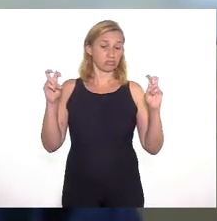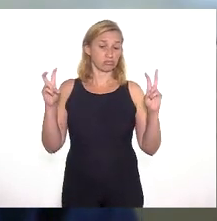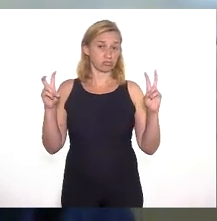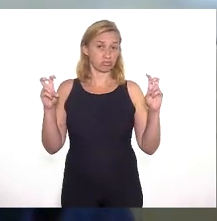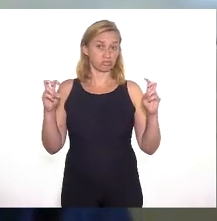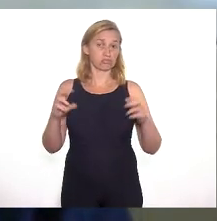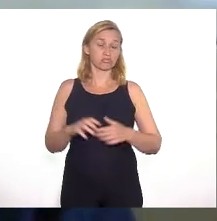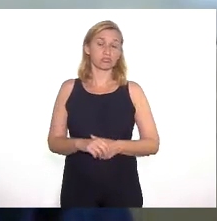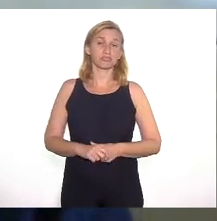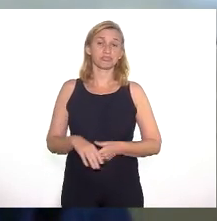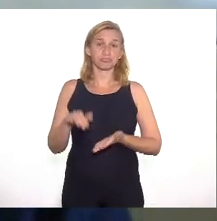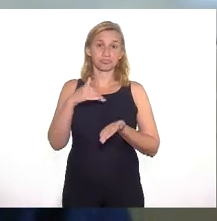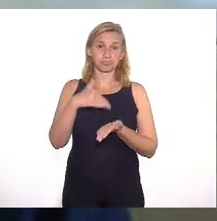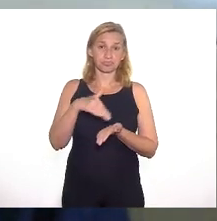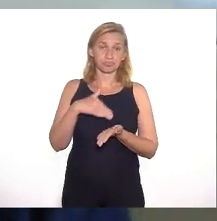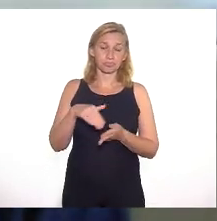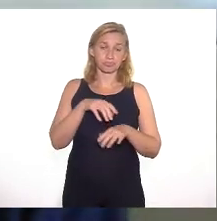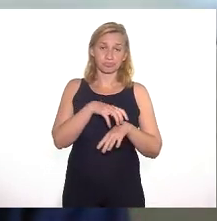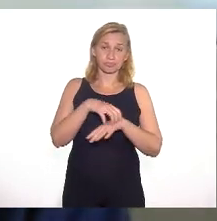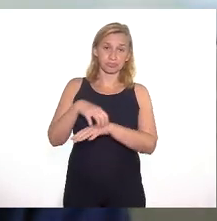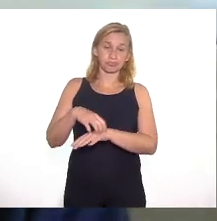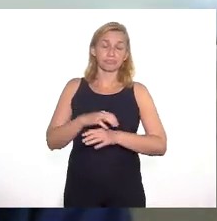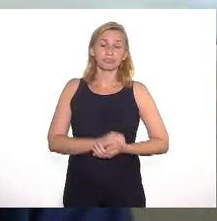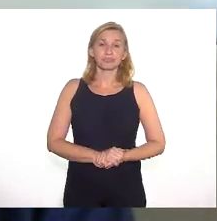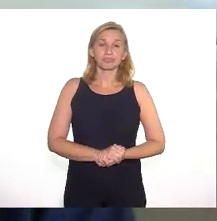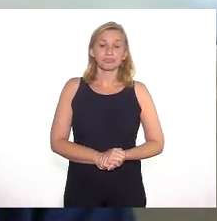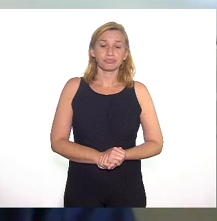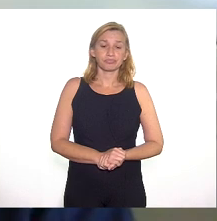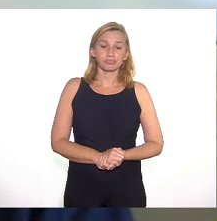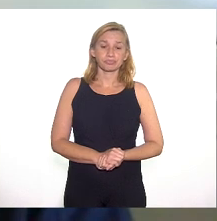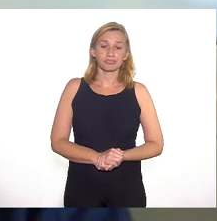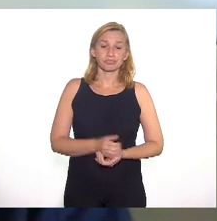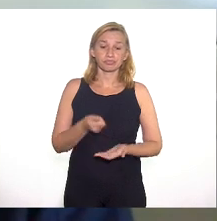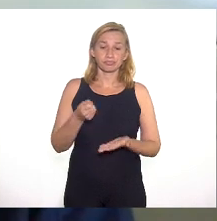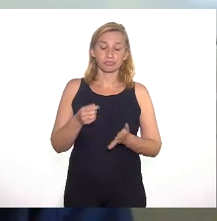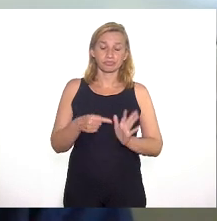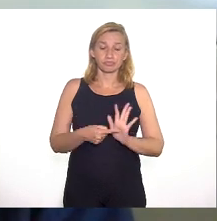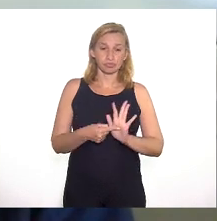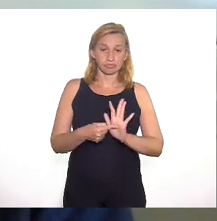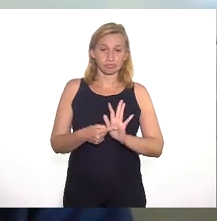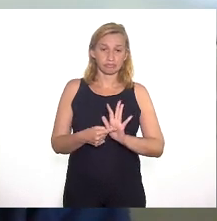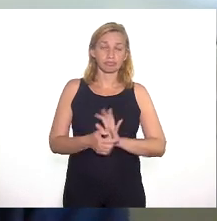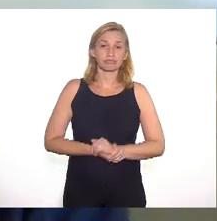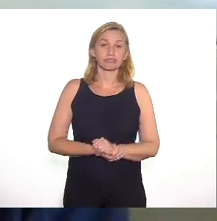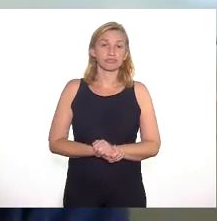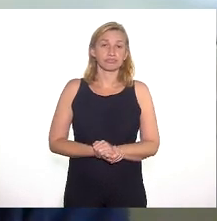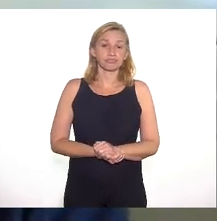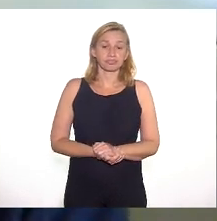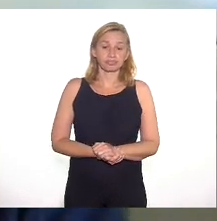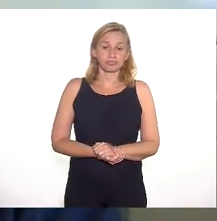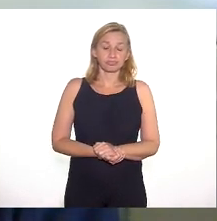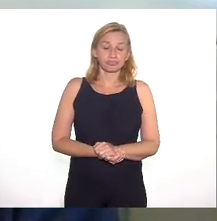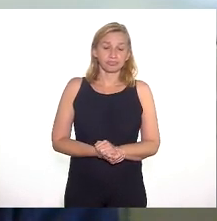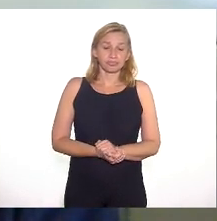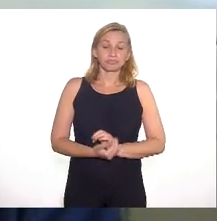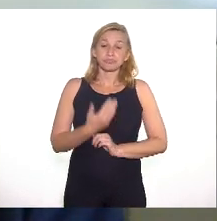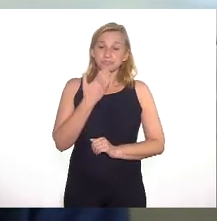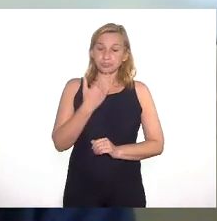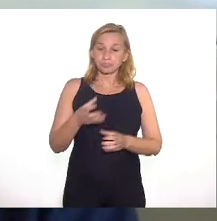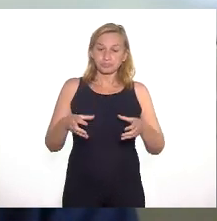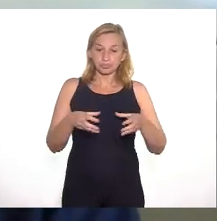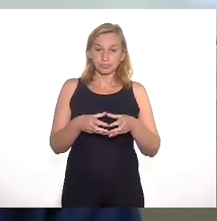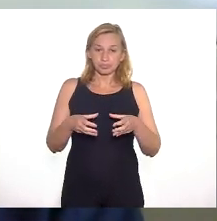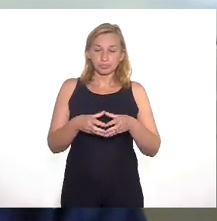o secretário de Transporte afirma que irá pedir à Comissão